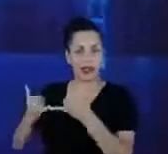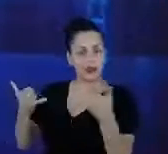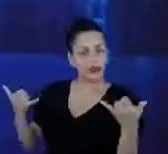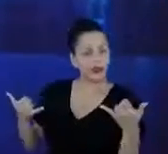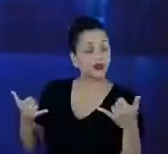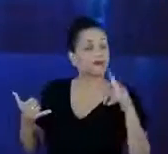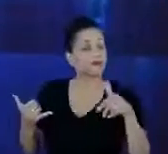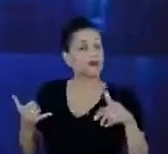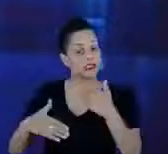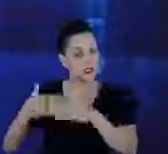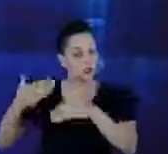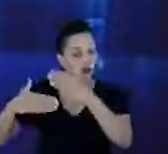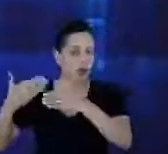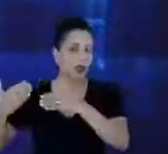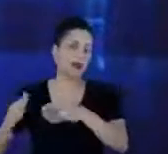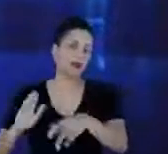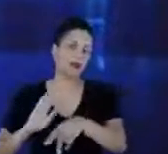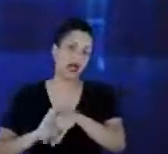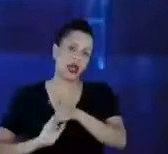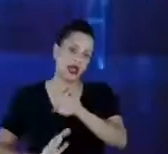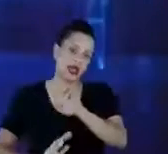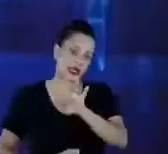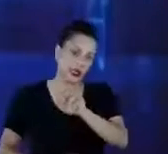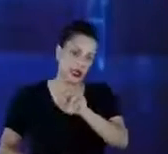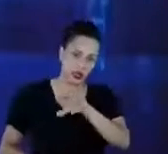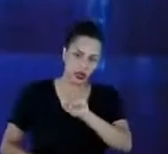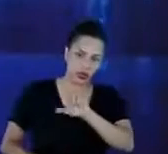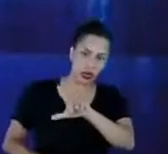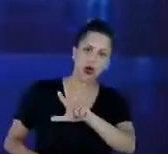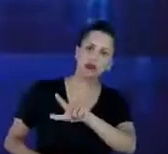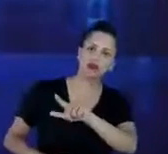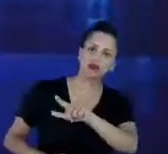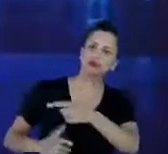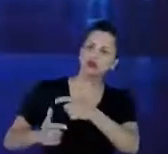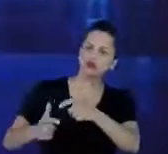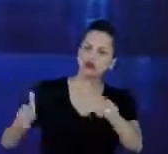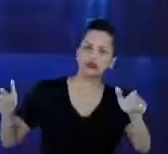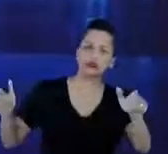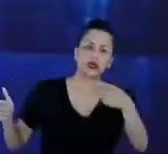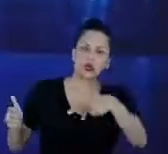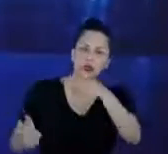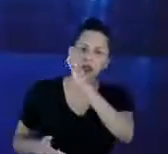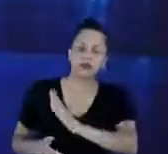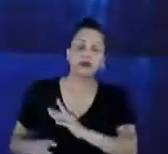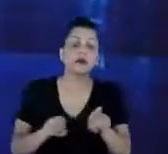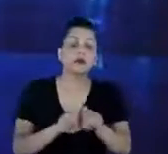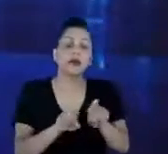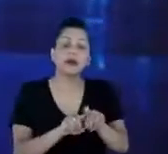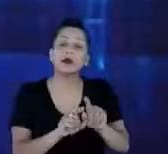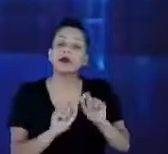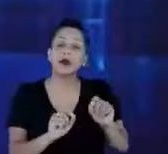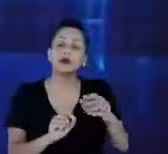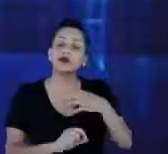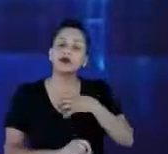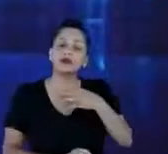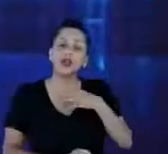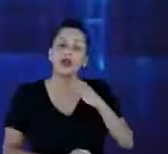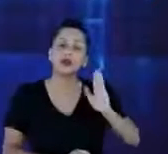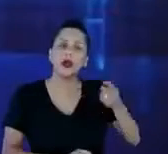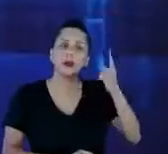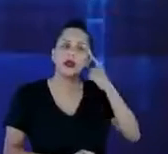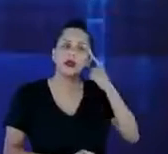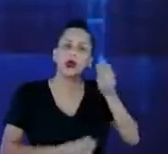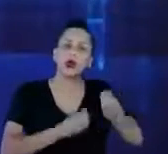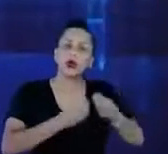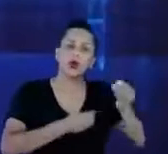desenvolvimento do etanol né na escala que ele ganhou aqui no país seja por conta da própria forma como a gente pensou a nossa Matriz